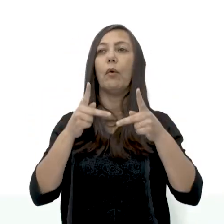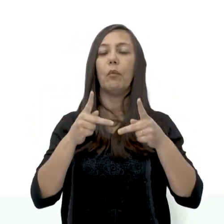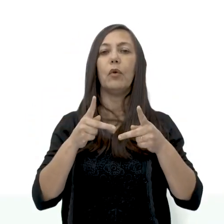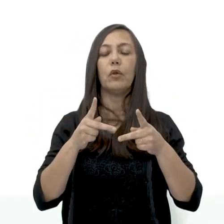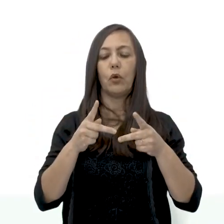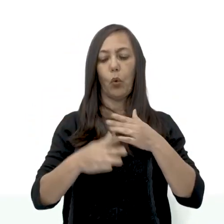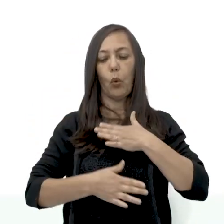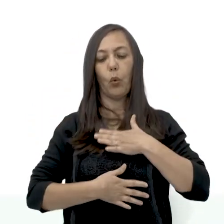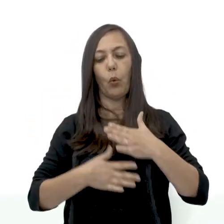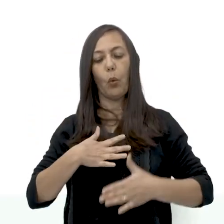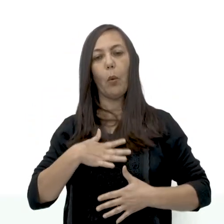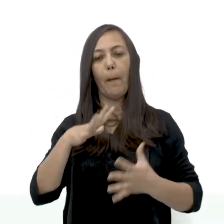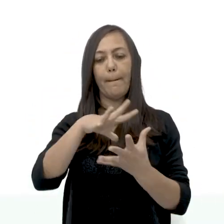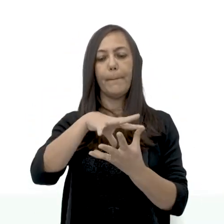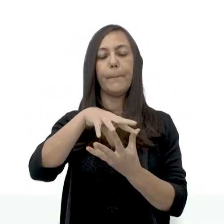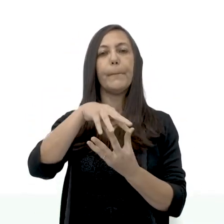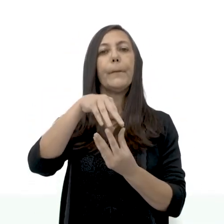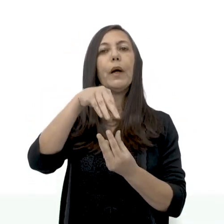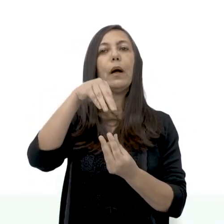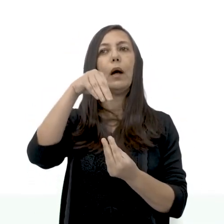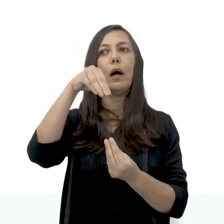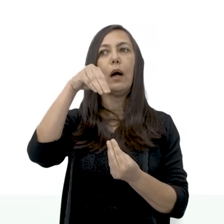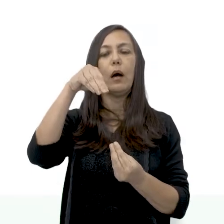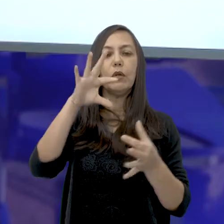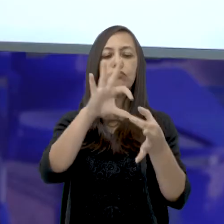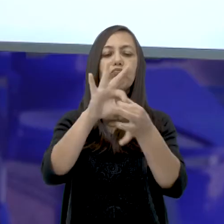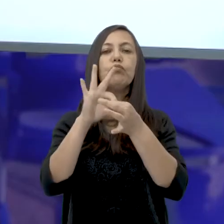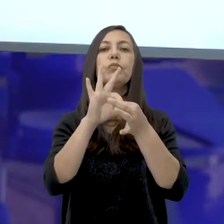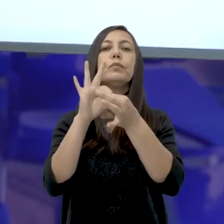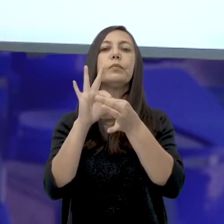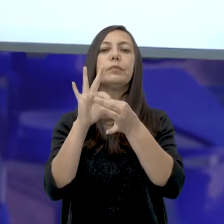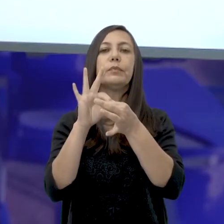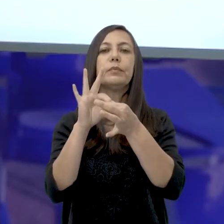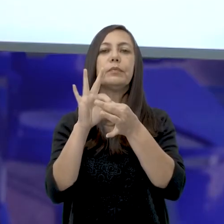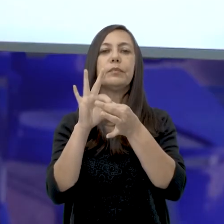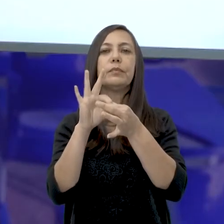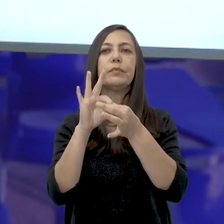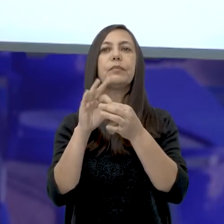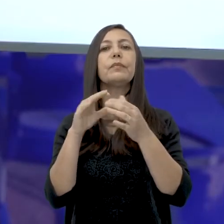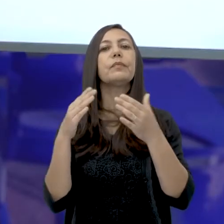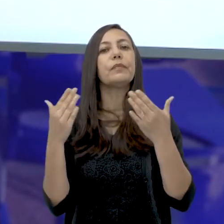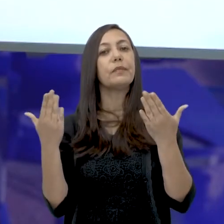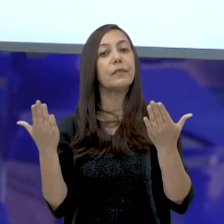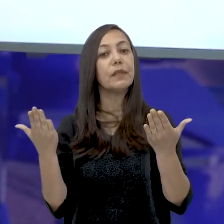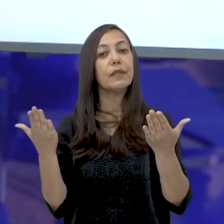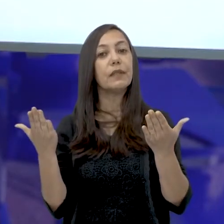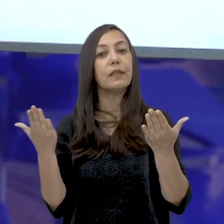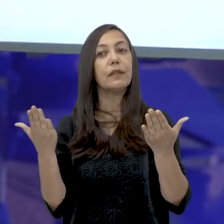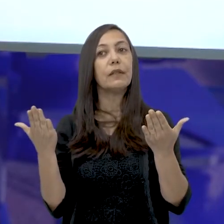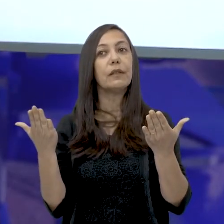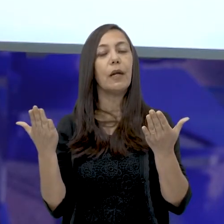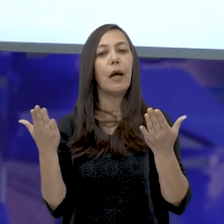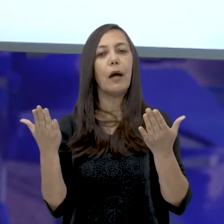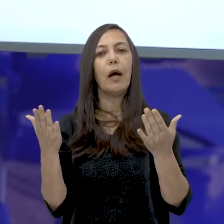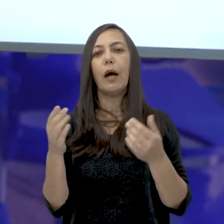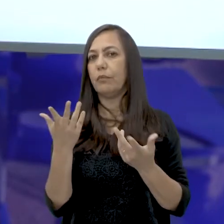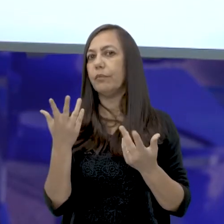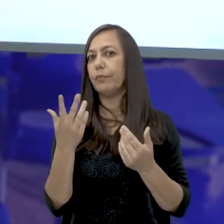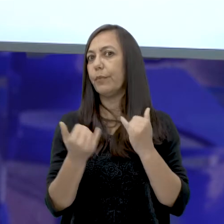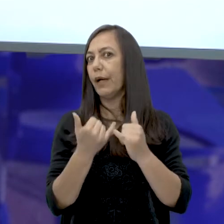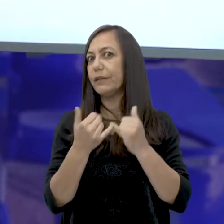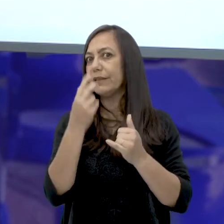Jesus terão vida nova na eternidade. Essa aí a gente não tem nem que pesquisar, né? Está na cara. O